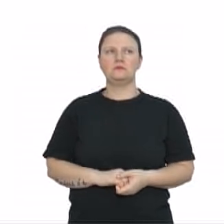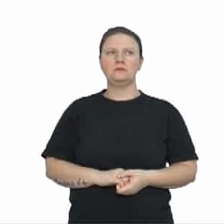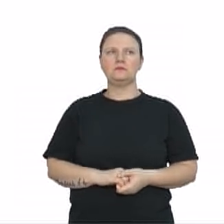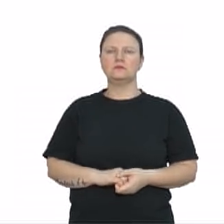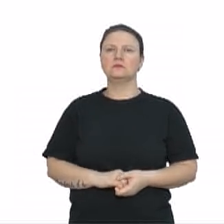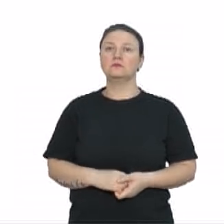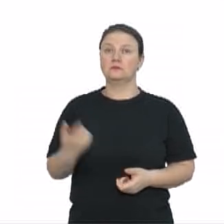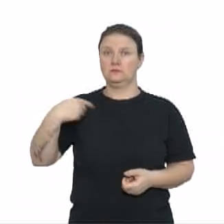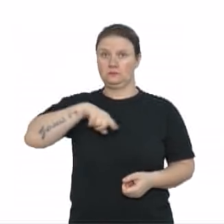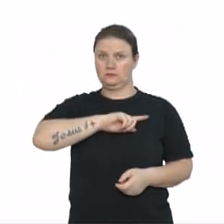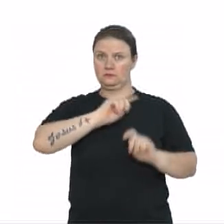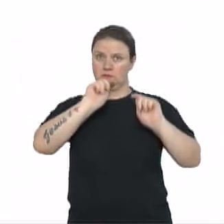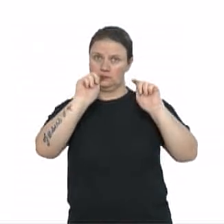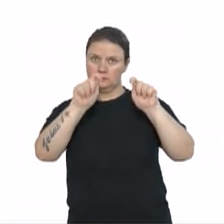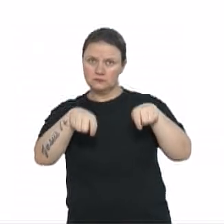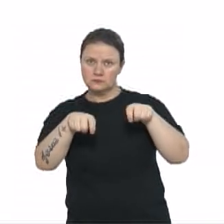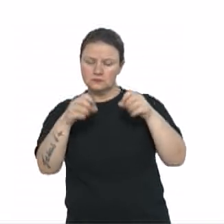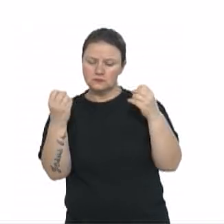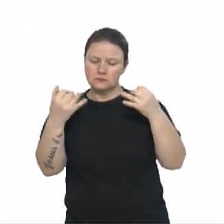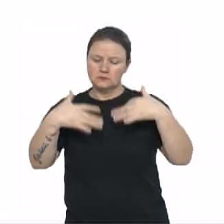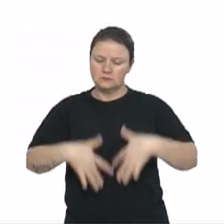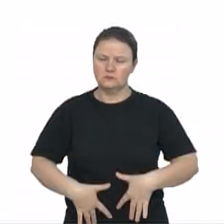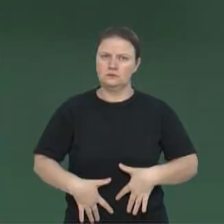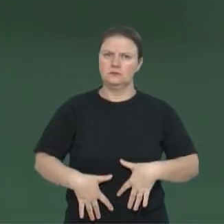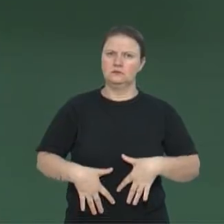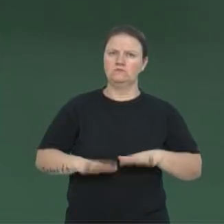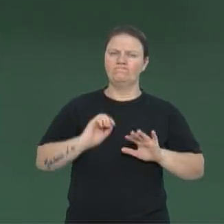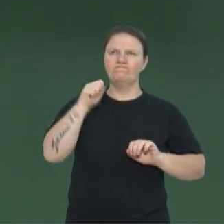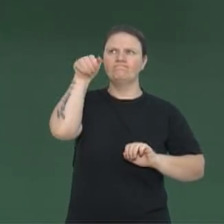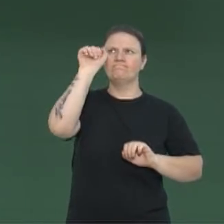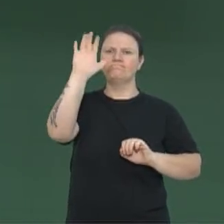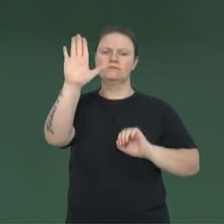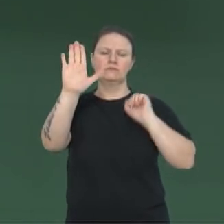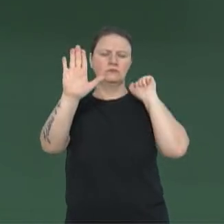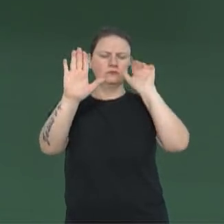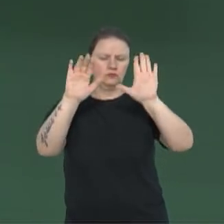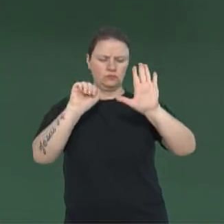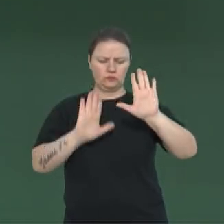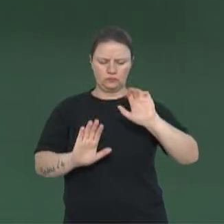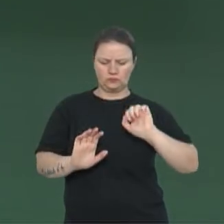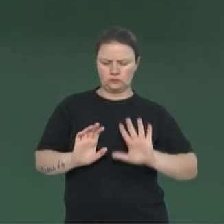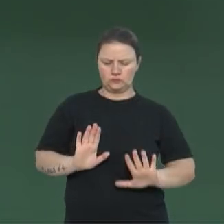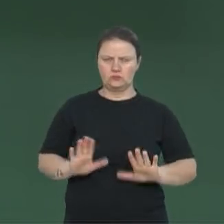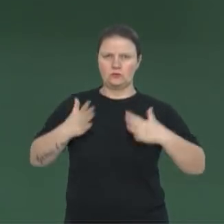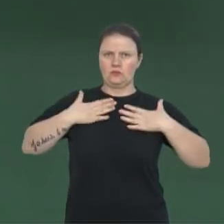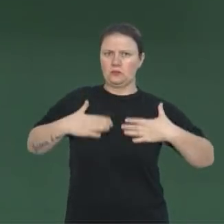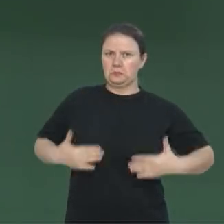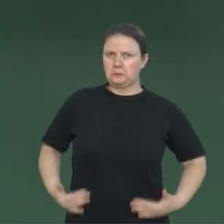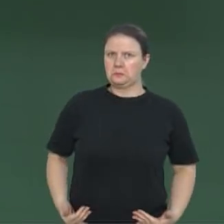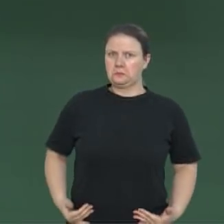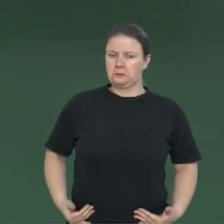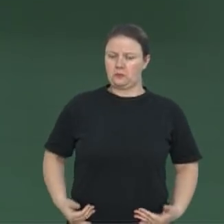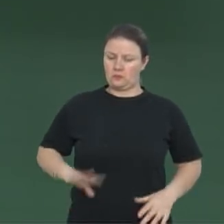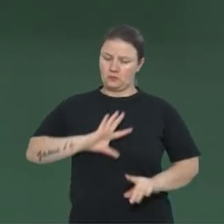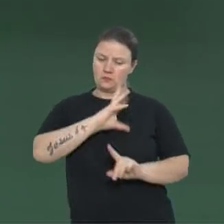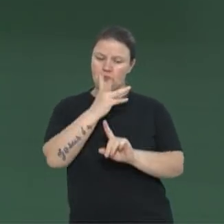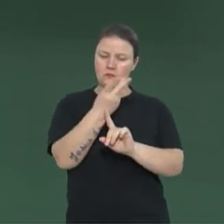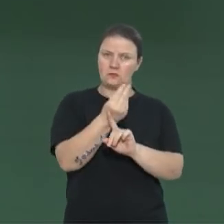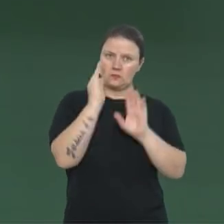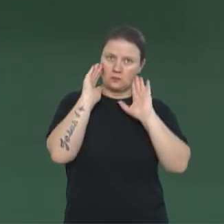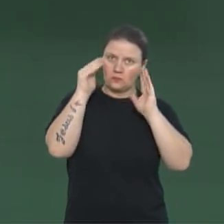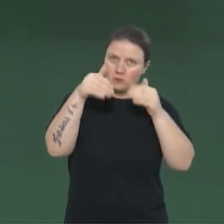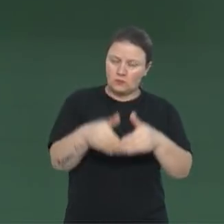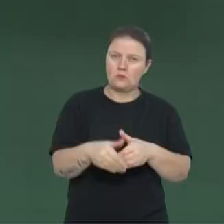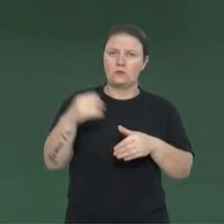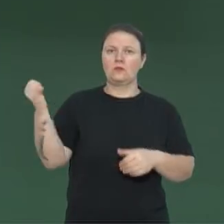Para que a gente possa falar da mímica, para que a gente possa falar do corpo humano na arte, é importante que a gente entenda